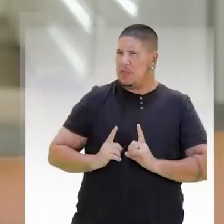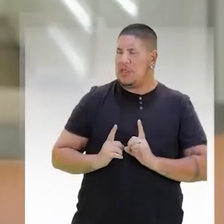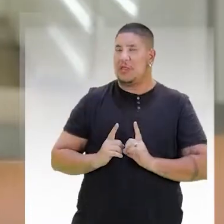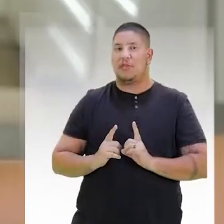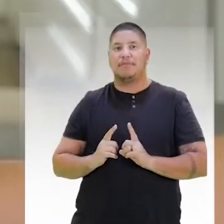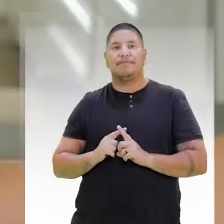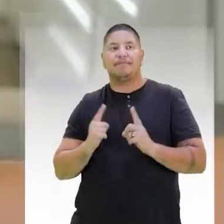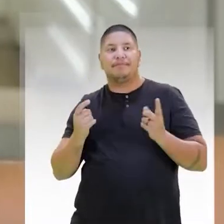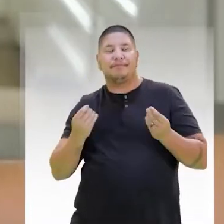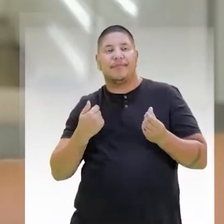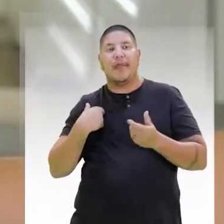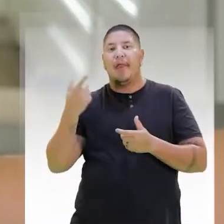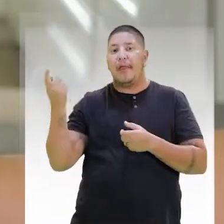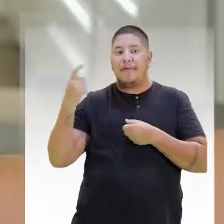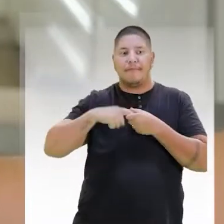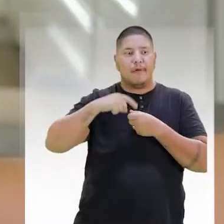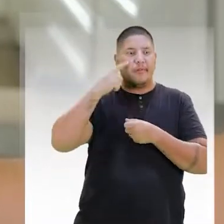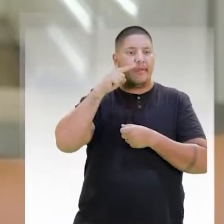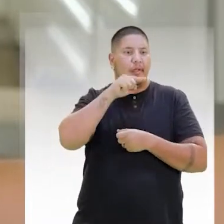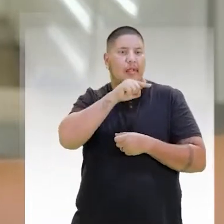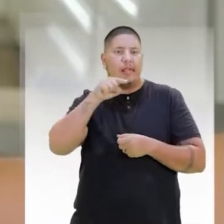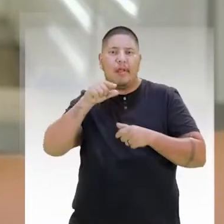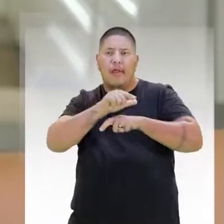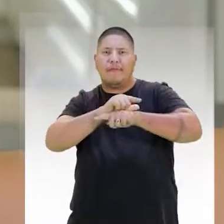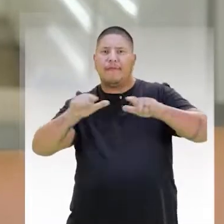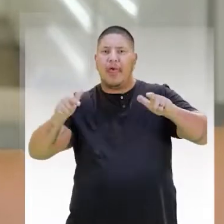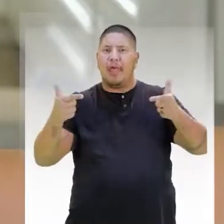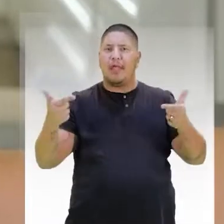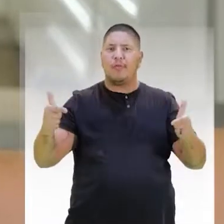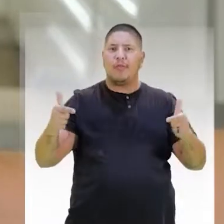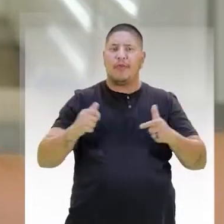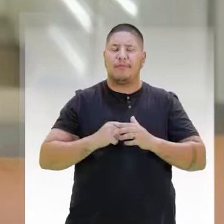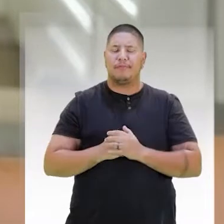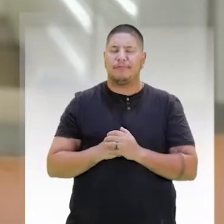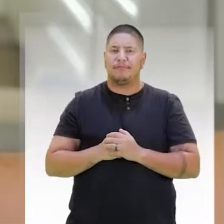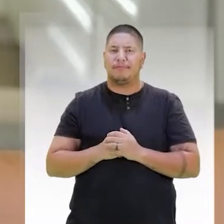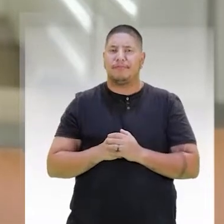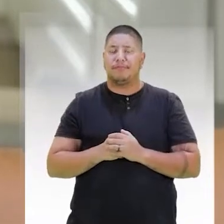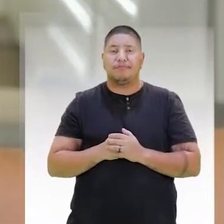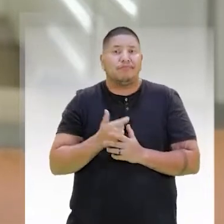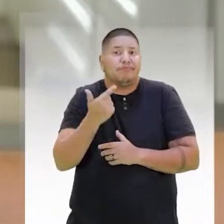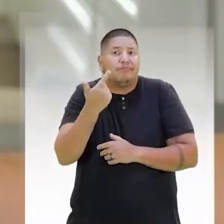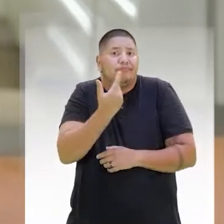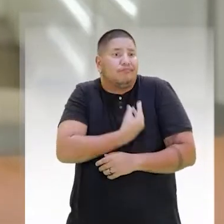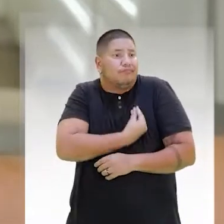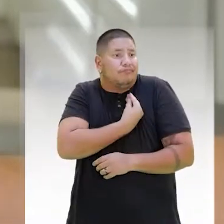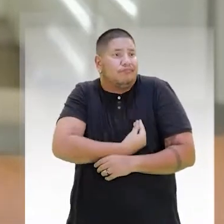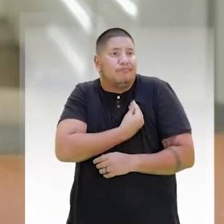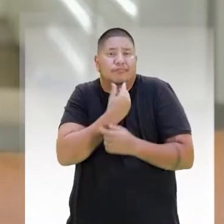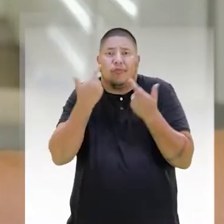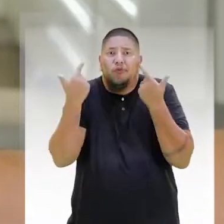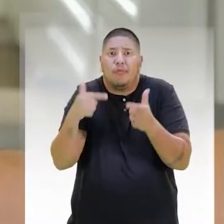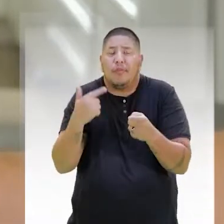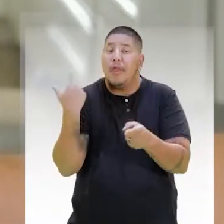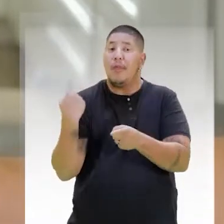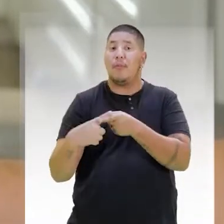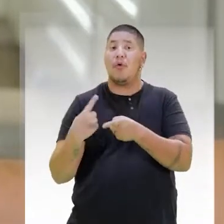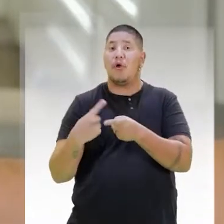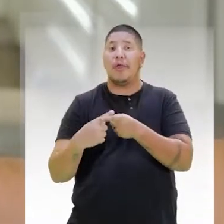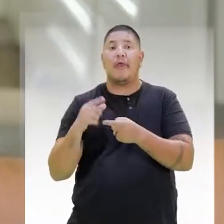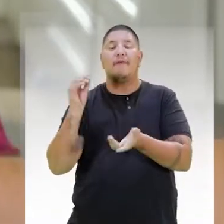tal. Aí você volta lá, daí um tempo, cadê essas pessoas? Elas não estão lá, por quê? Porque não